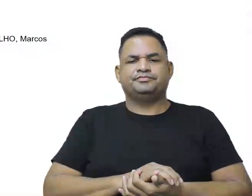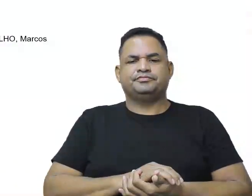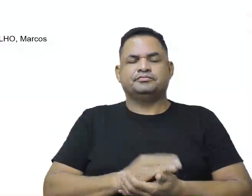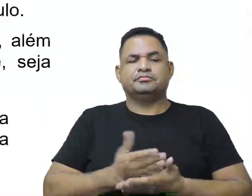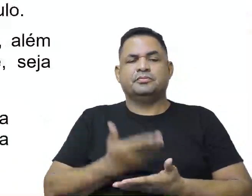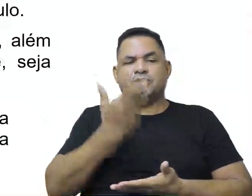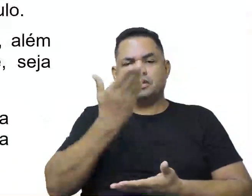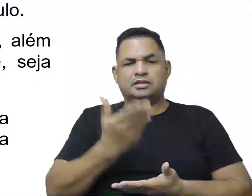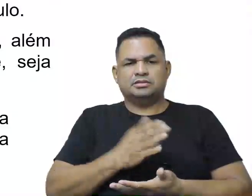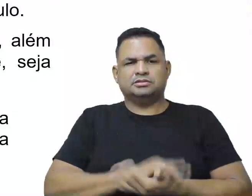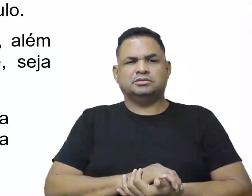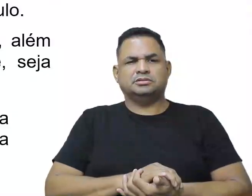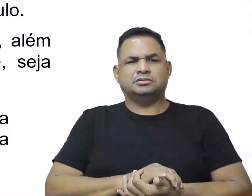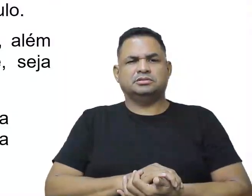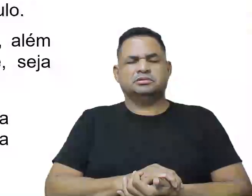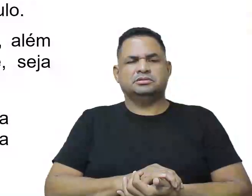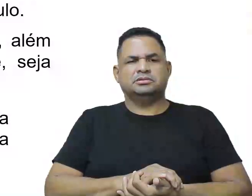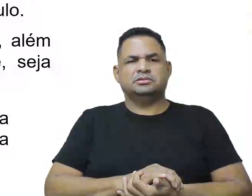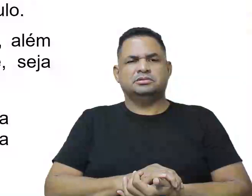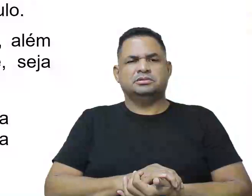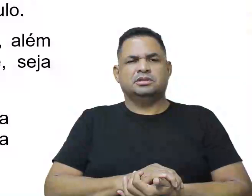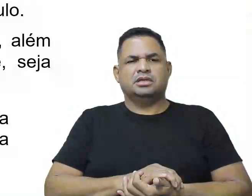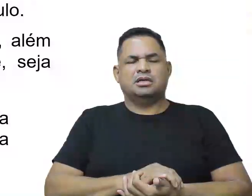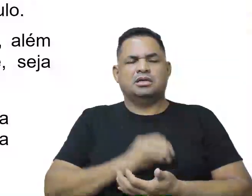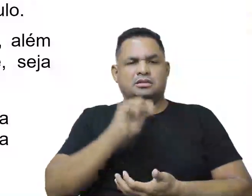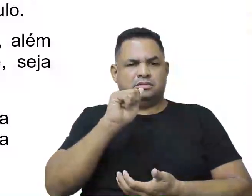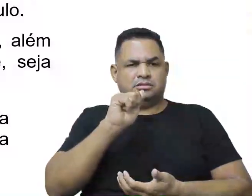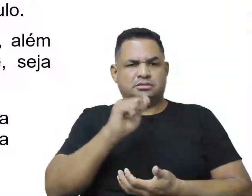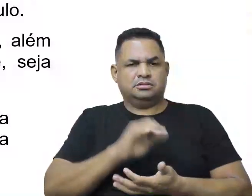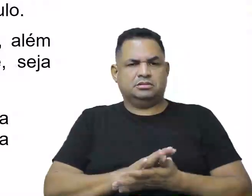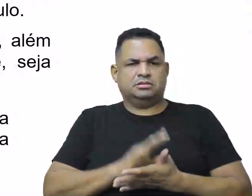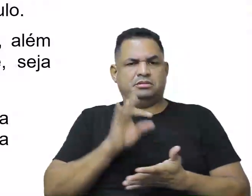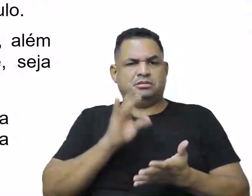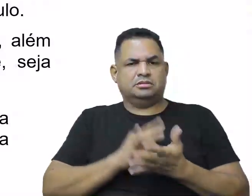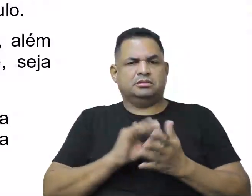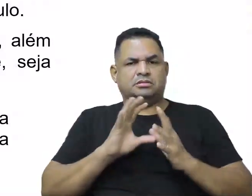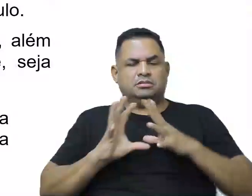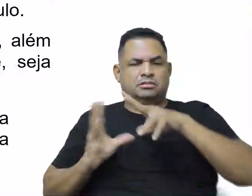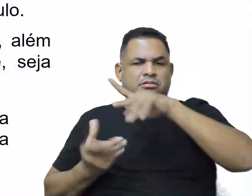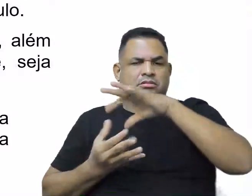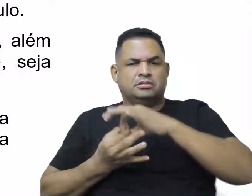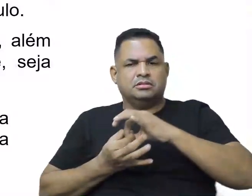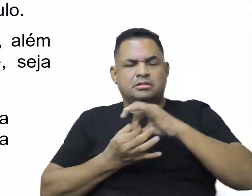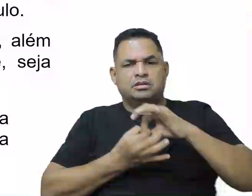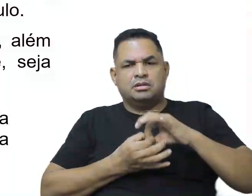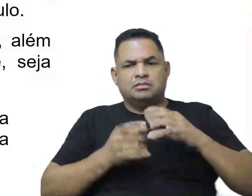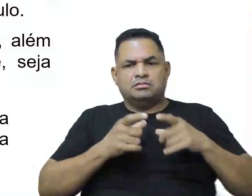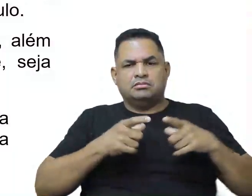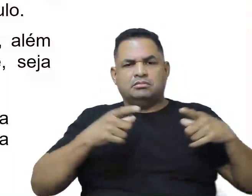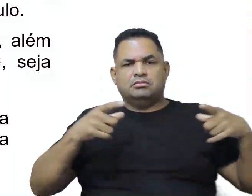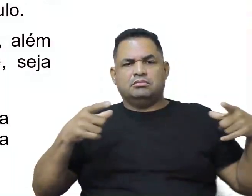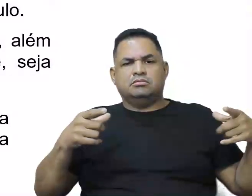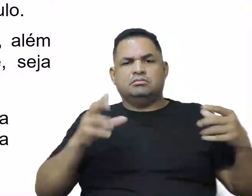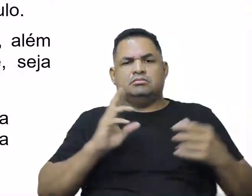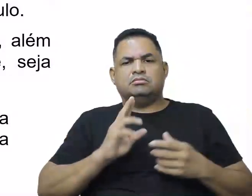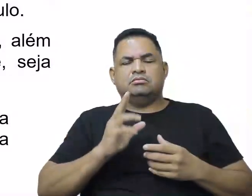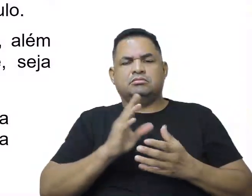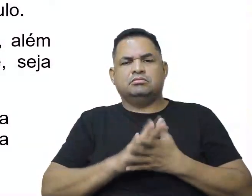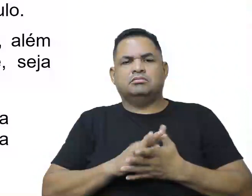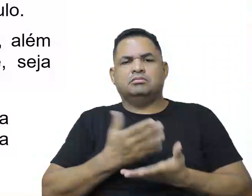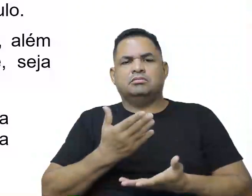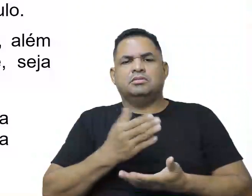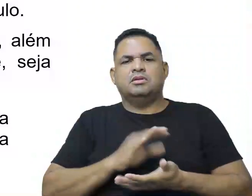ideias para supostas o texto diz a afirma que a globalização aumentou de modo sempre